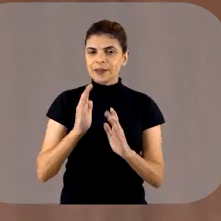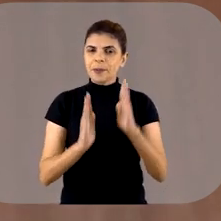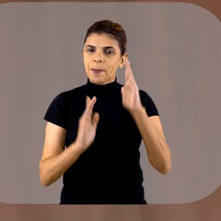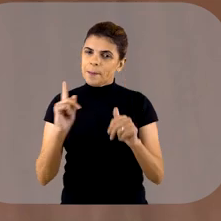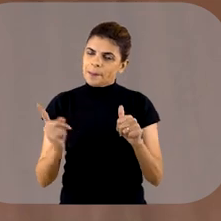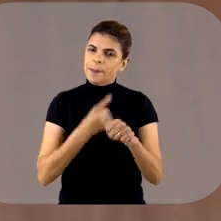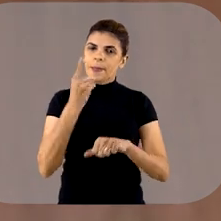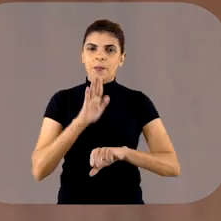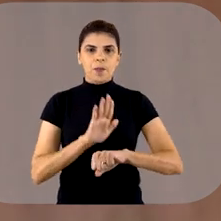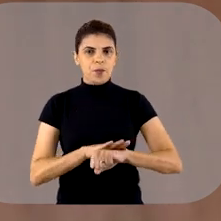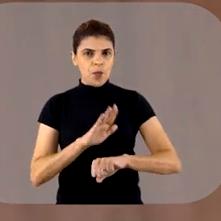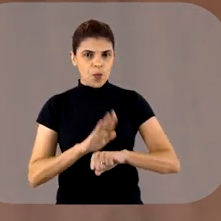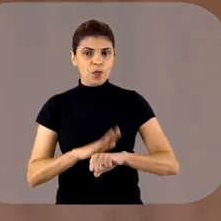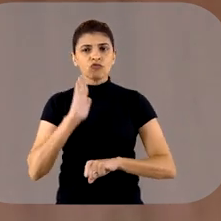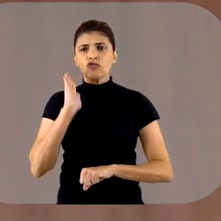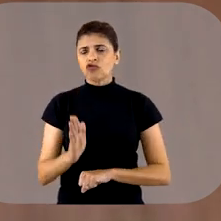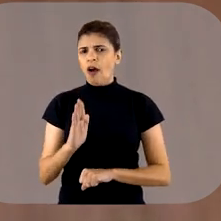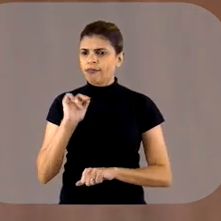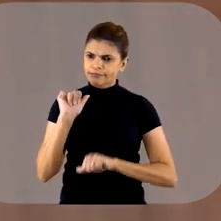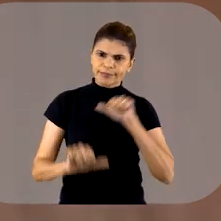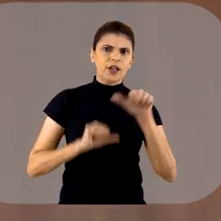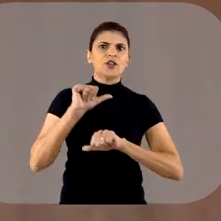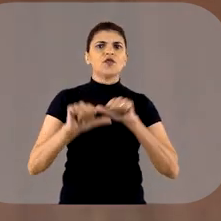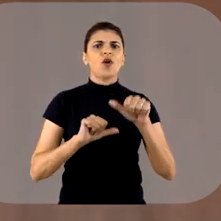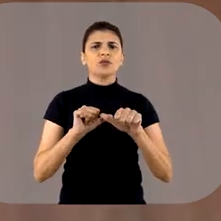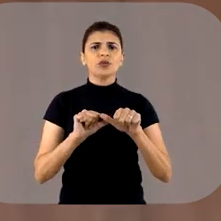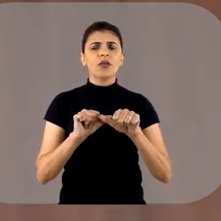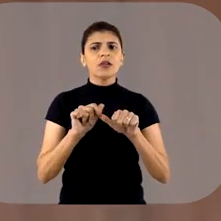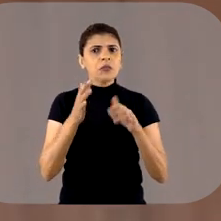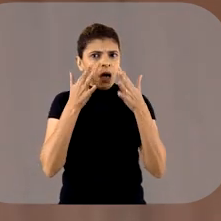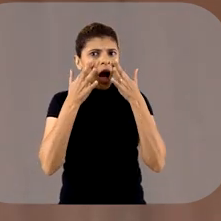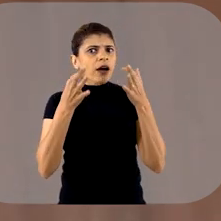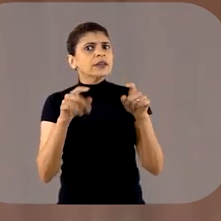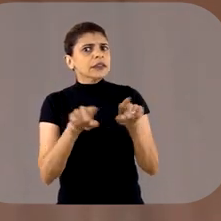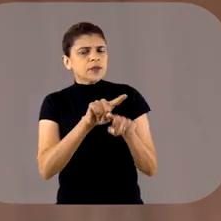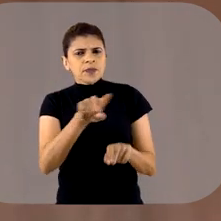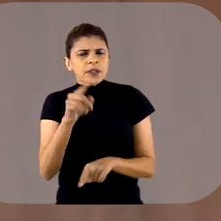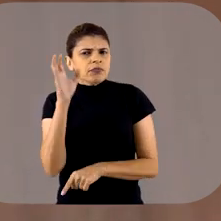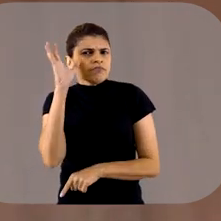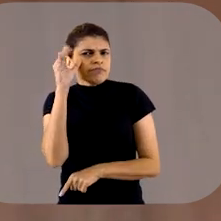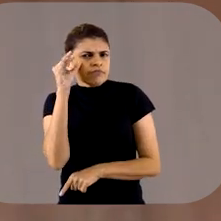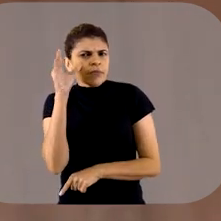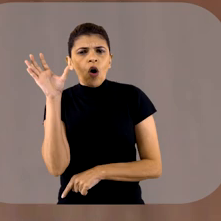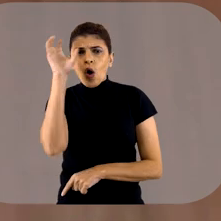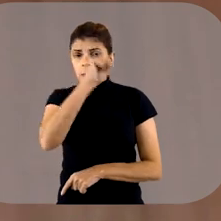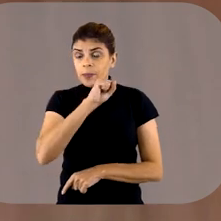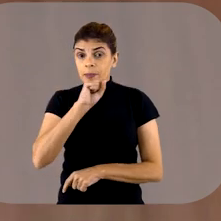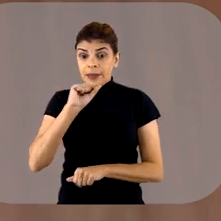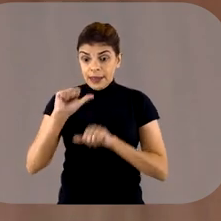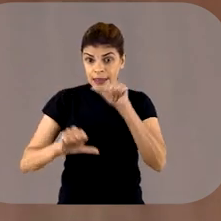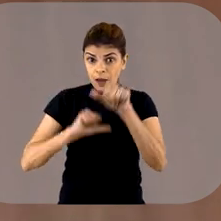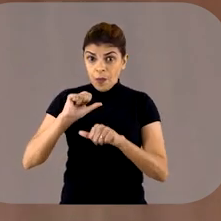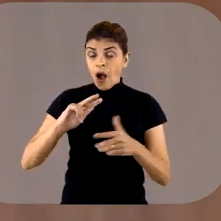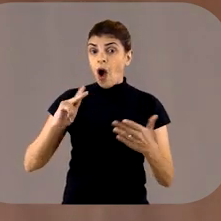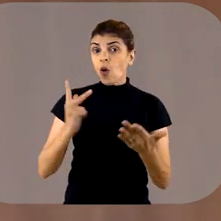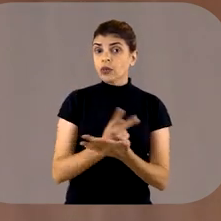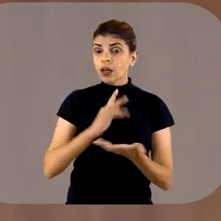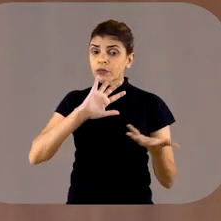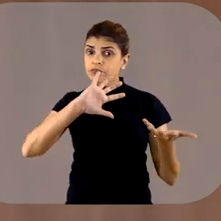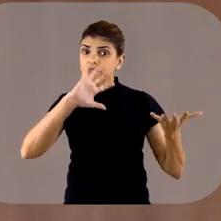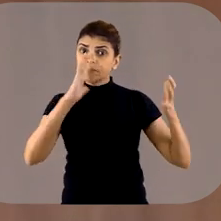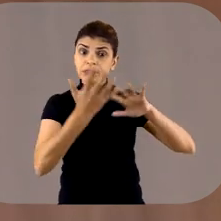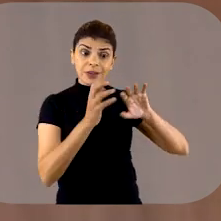medicina neste primeiro momento já de grandes transformações chamando atenção inclusive que as transformações que